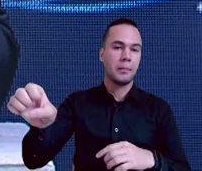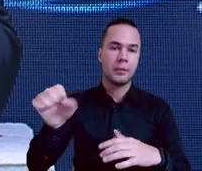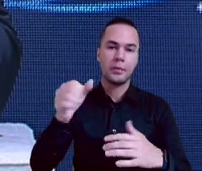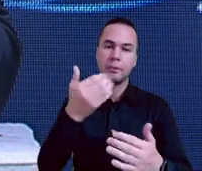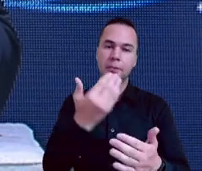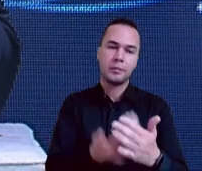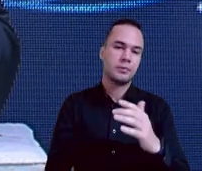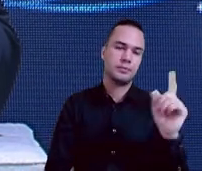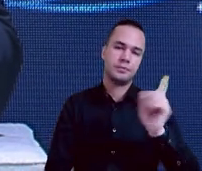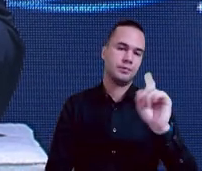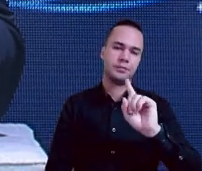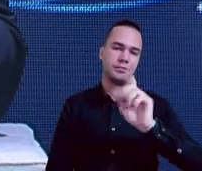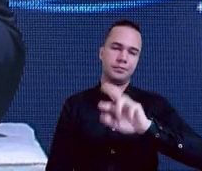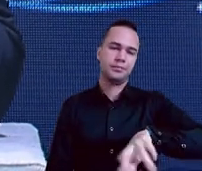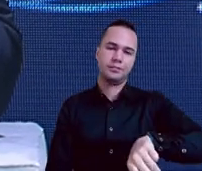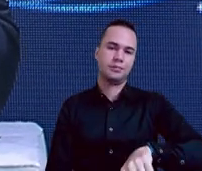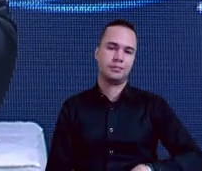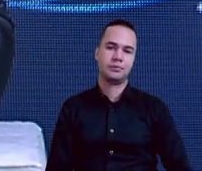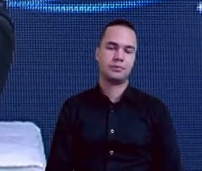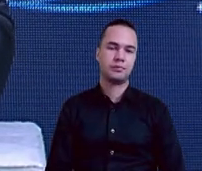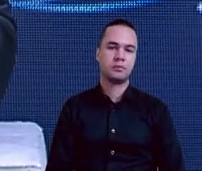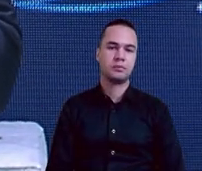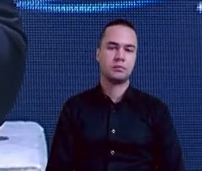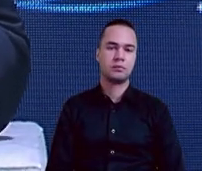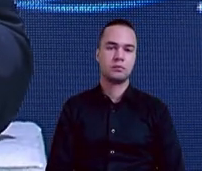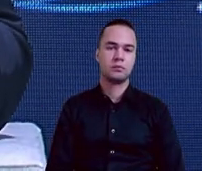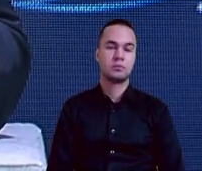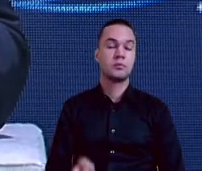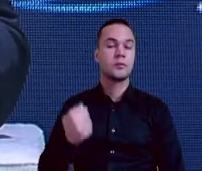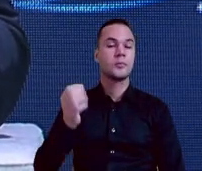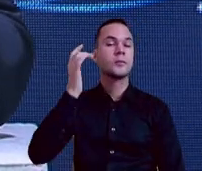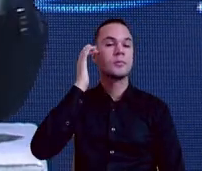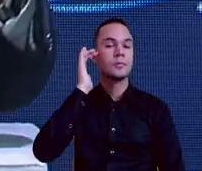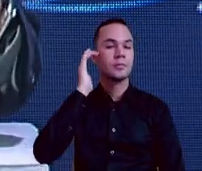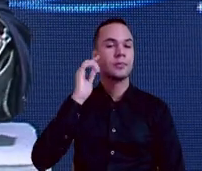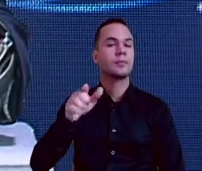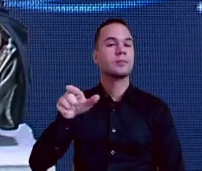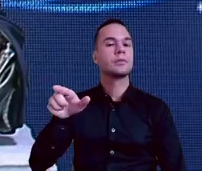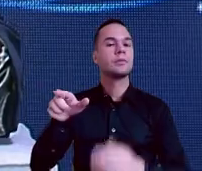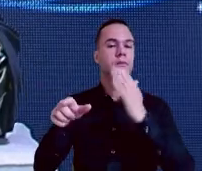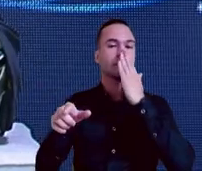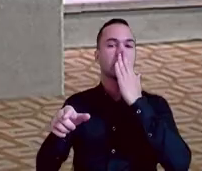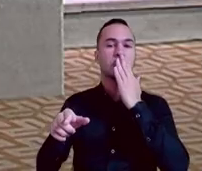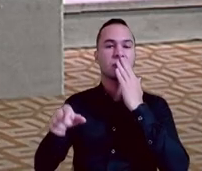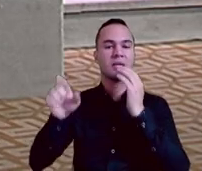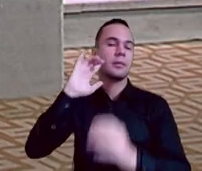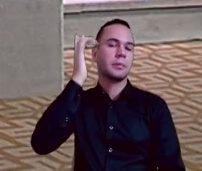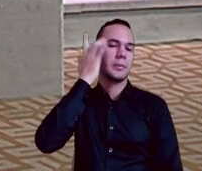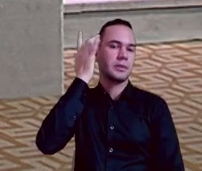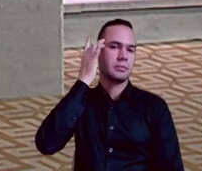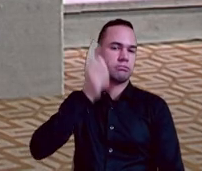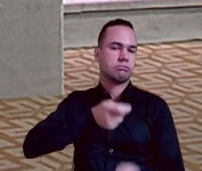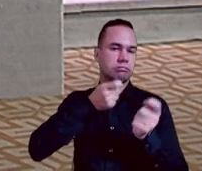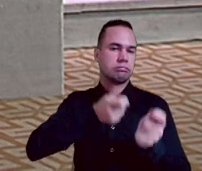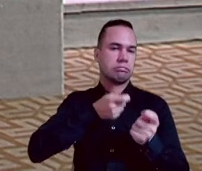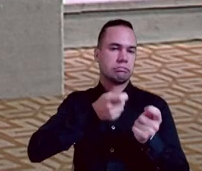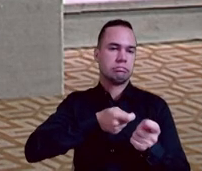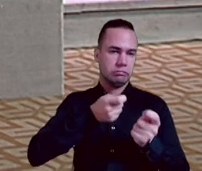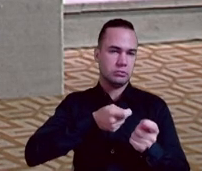não é essa agenda da iga também eu acho que o que existe é um amadurecimento forçado Então